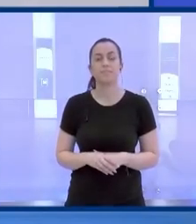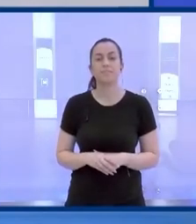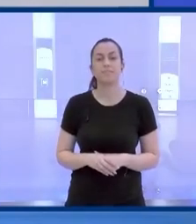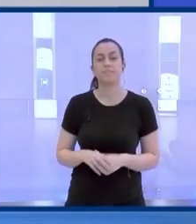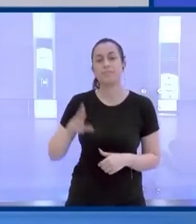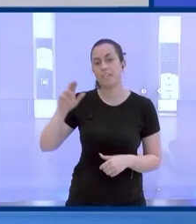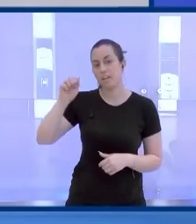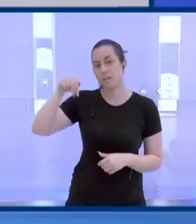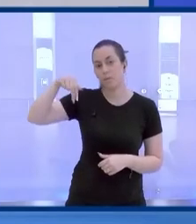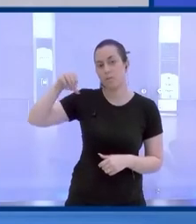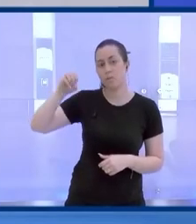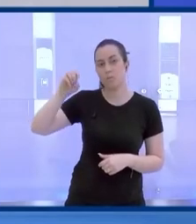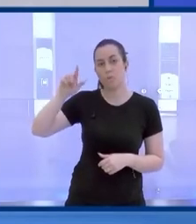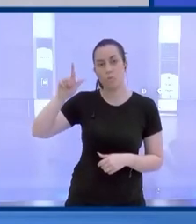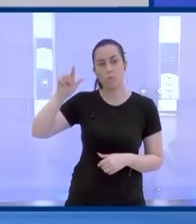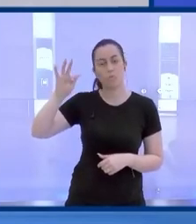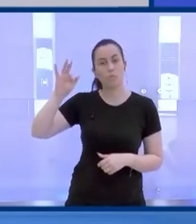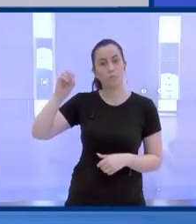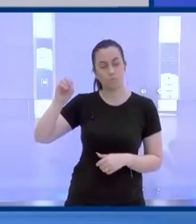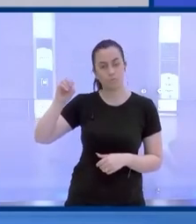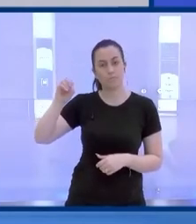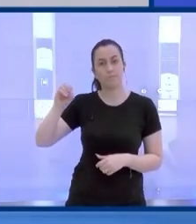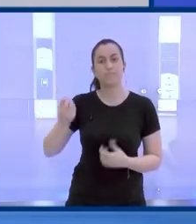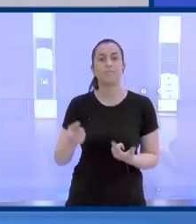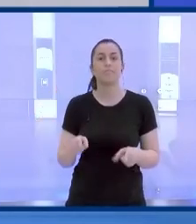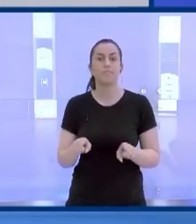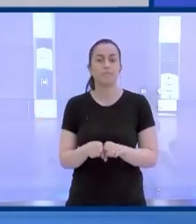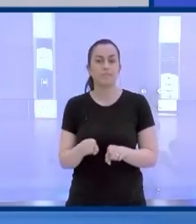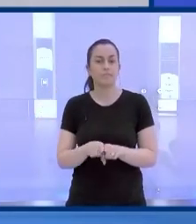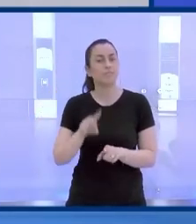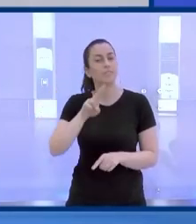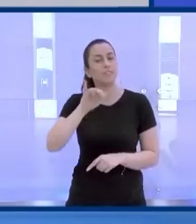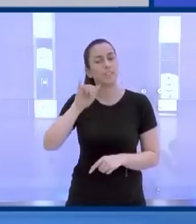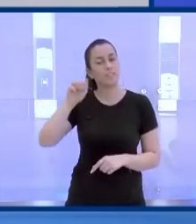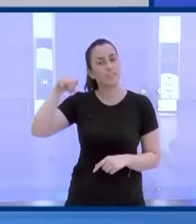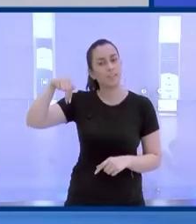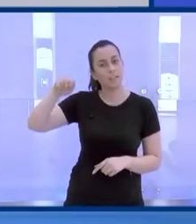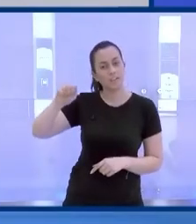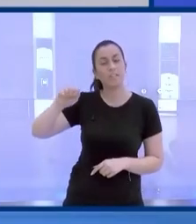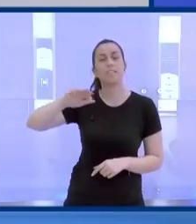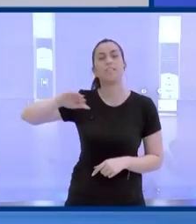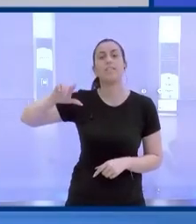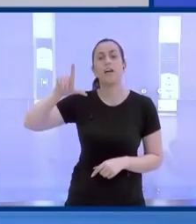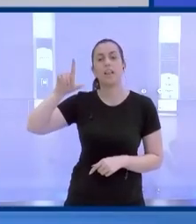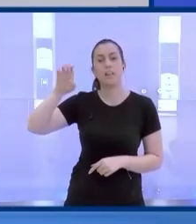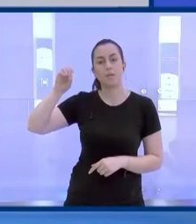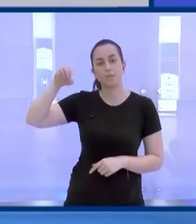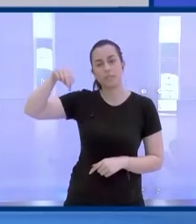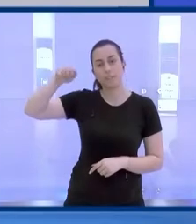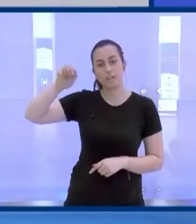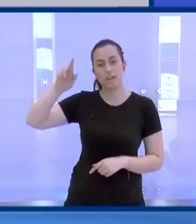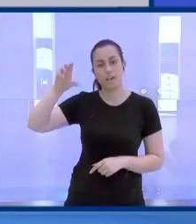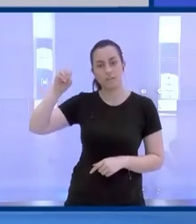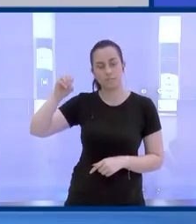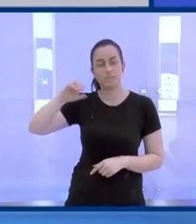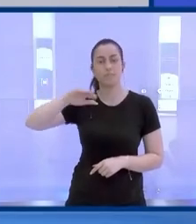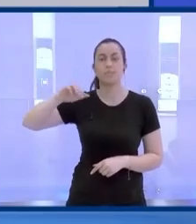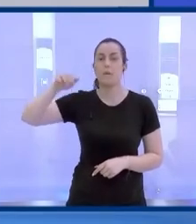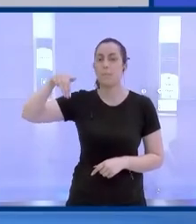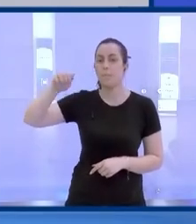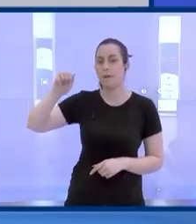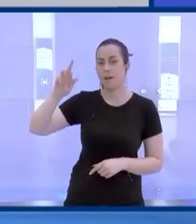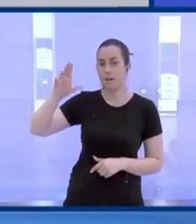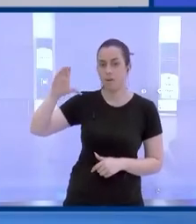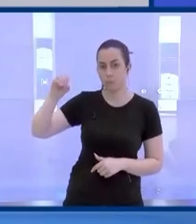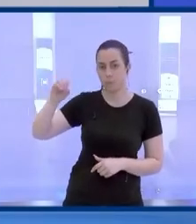Ranolfo Vieira Júnior. Saudar os nossos secretários, Viana, Leonardo Busato, Marco Aurélio Cardoso,